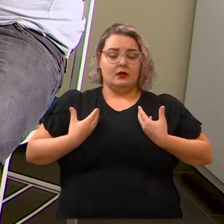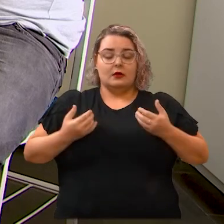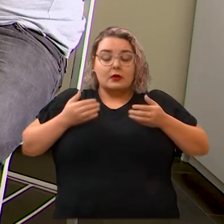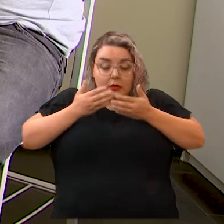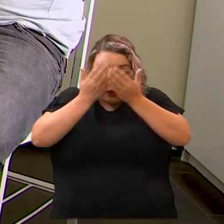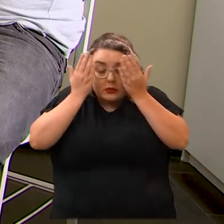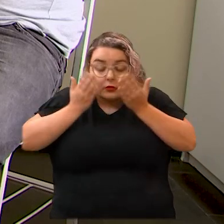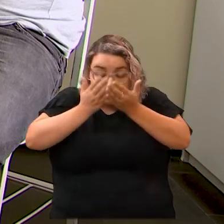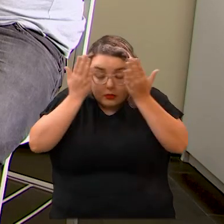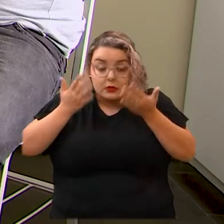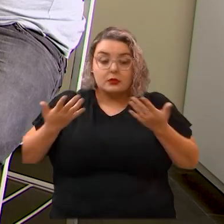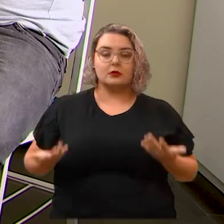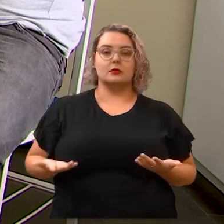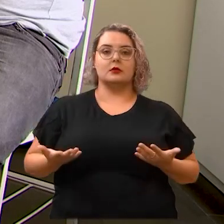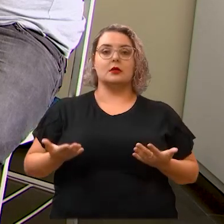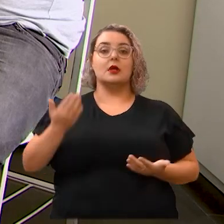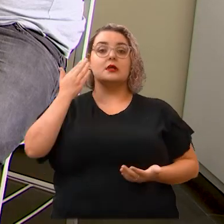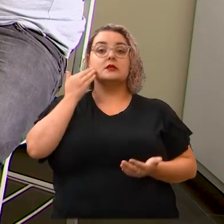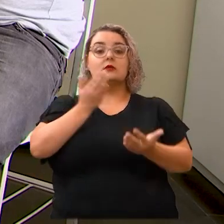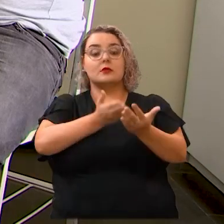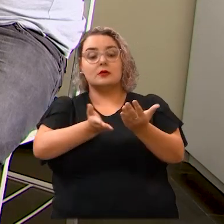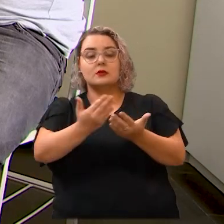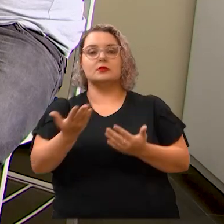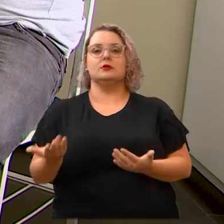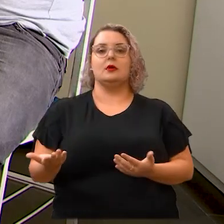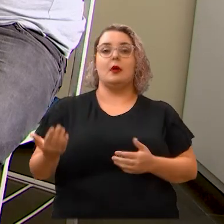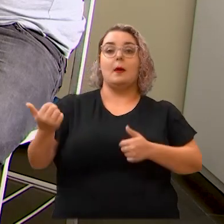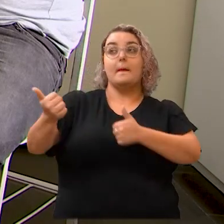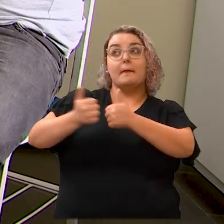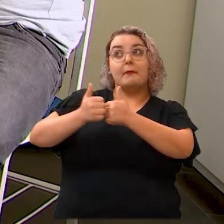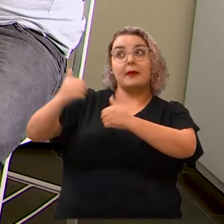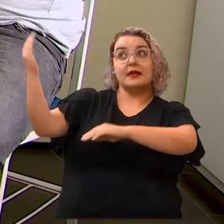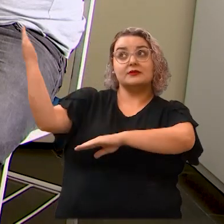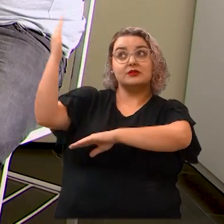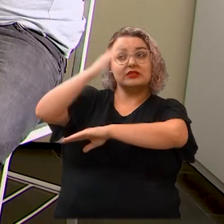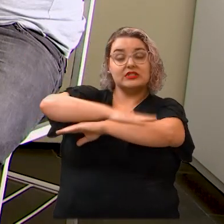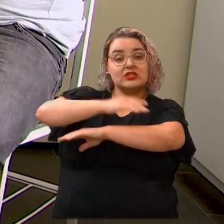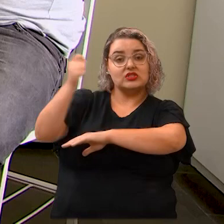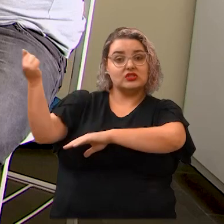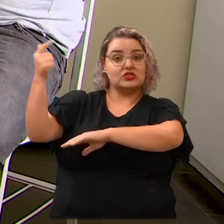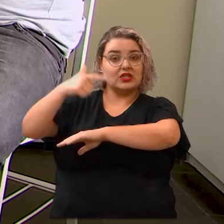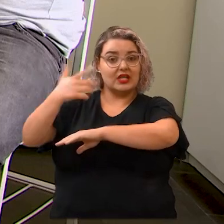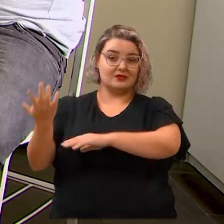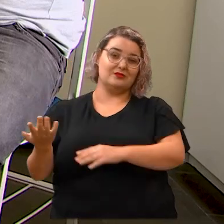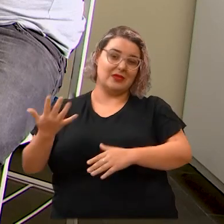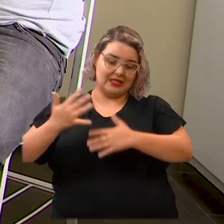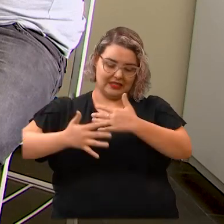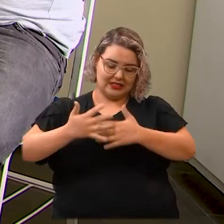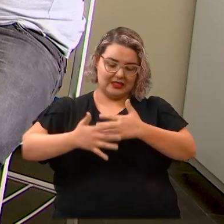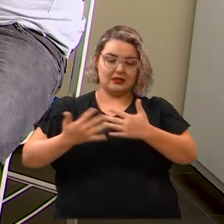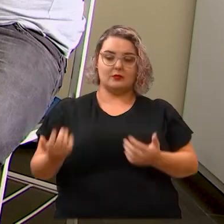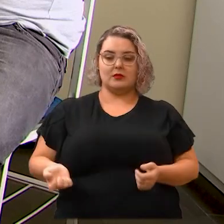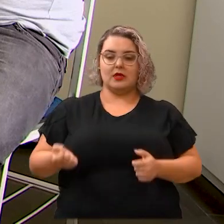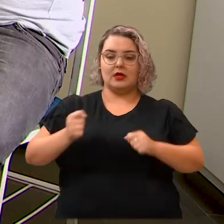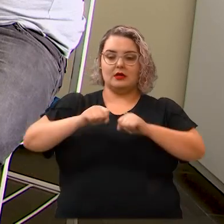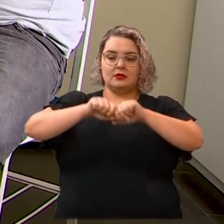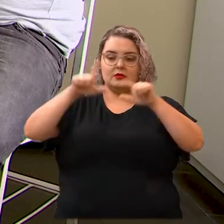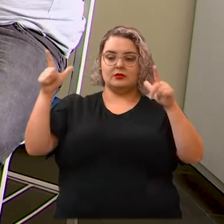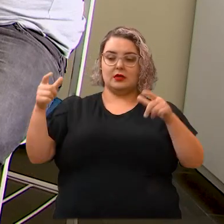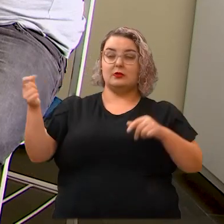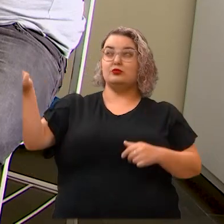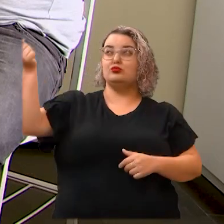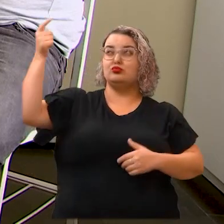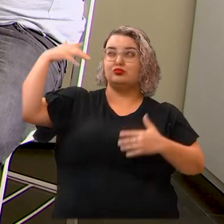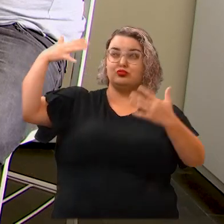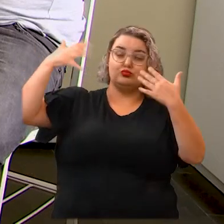está esgotado lavo o rosto sabe fugir por exemplo das carteiras próximo da janelas porque a prova começa de manhã logo